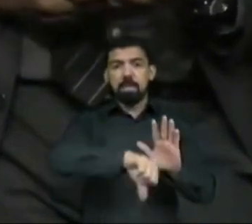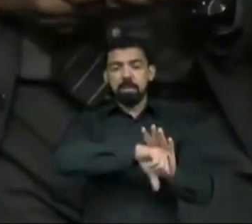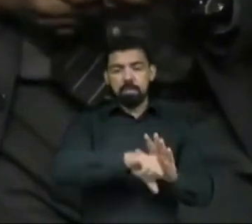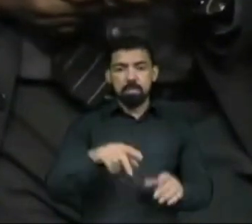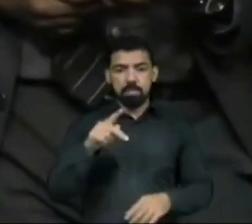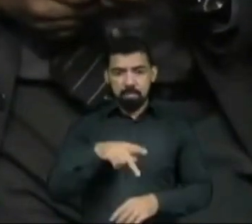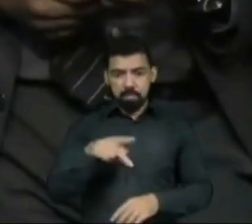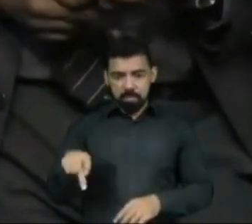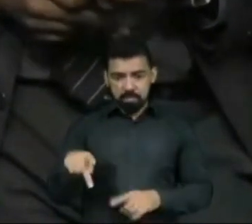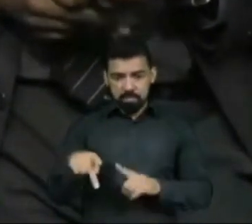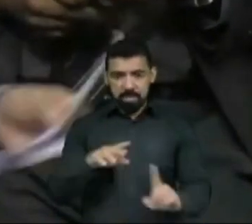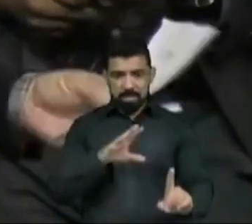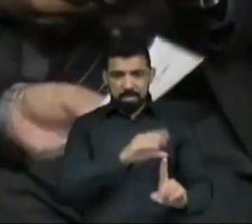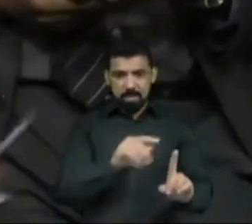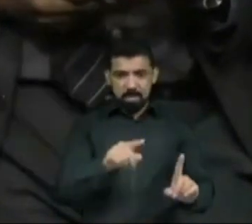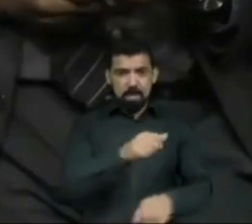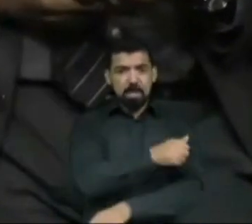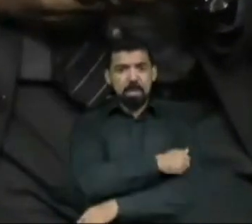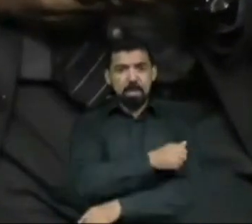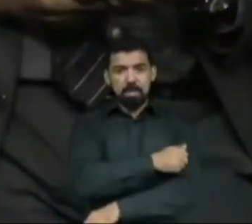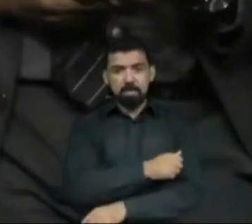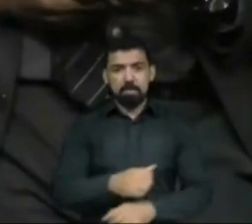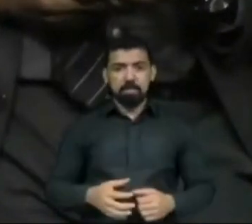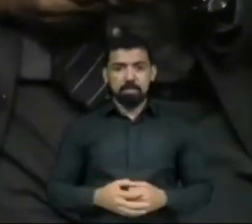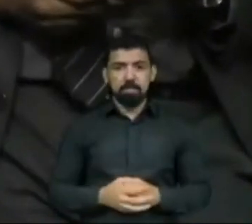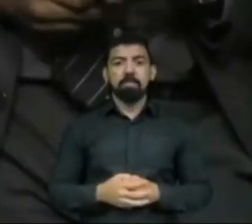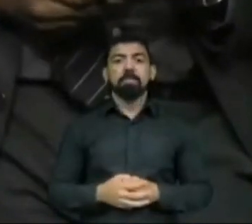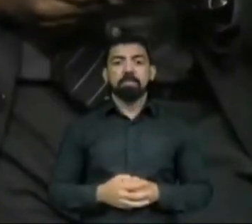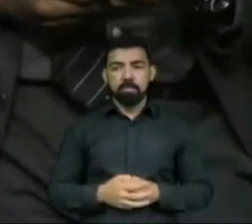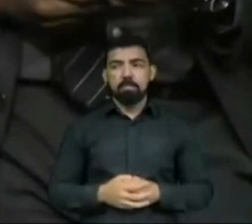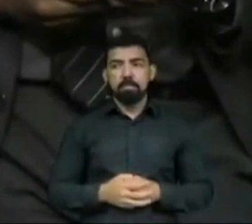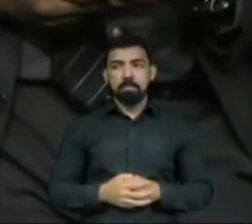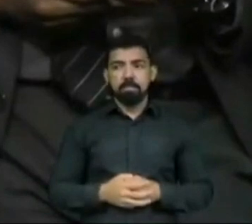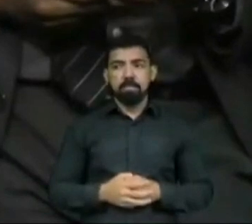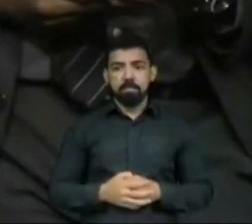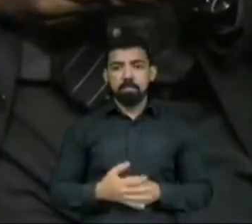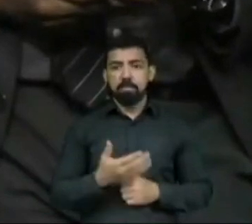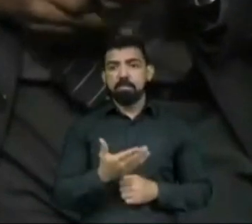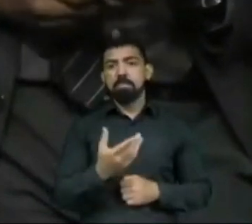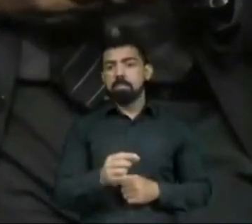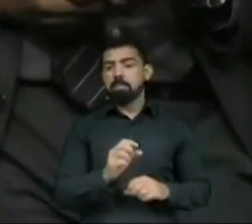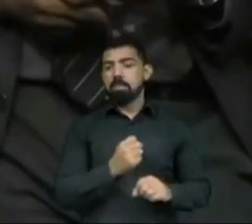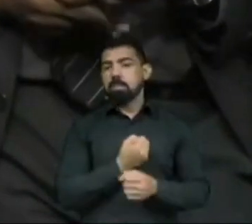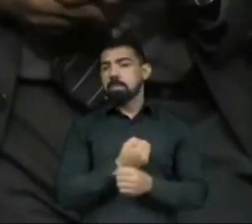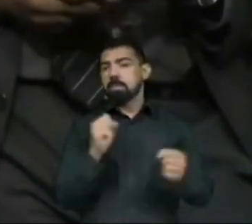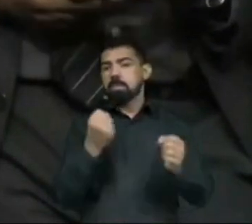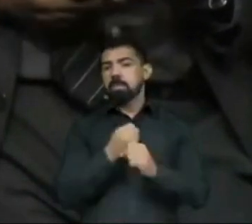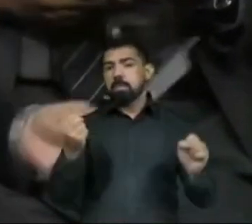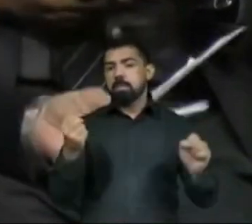professor assediando alunos é uma coisa completamente anormal,